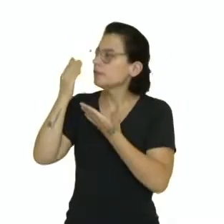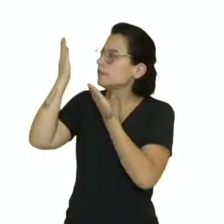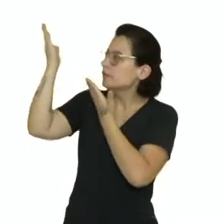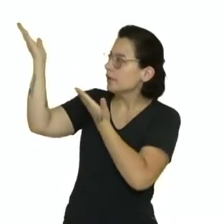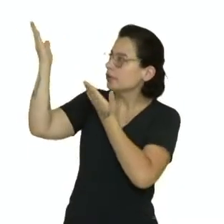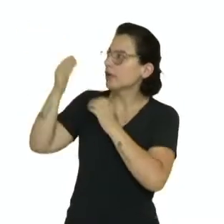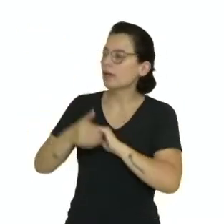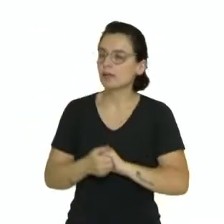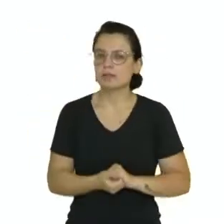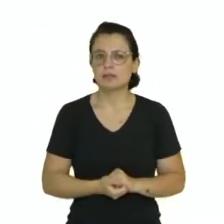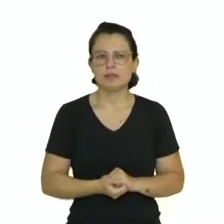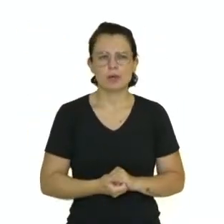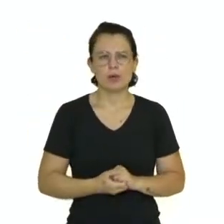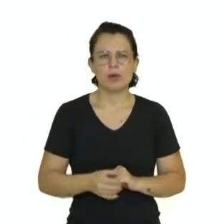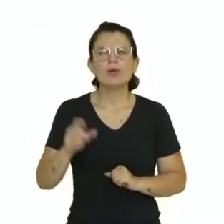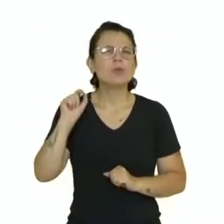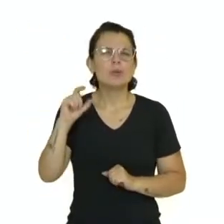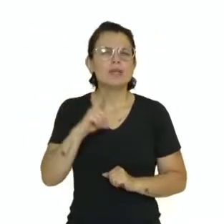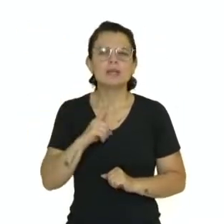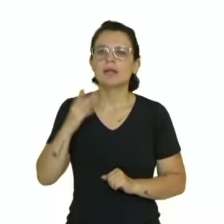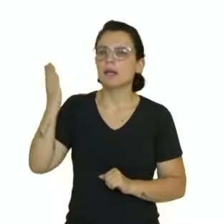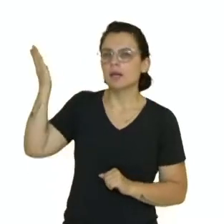imagem. O que será que nós temos aqui?